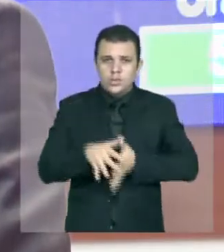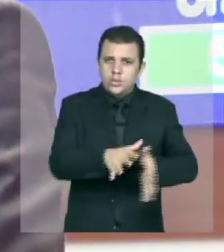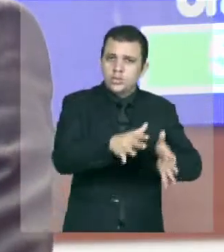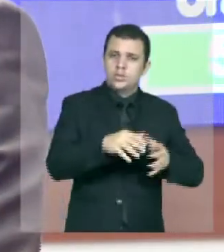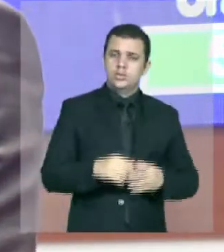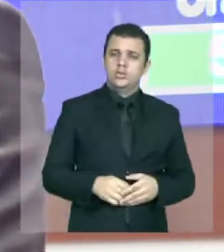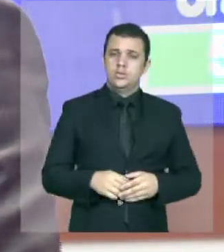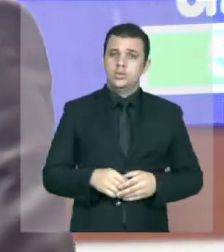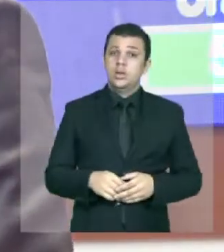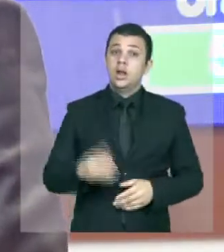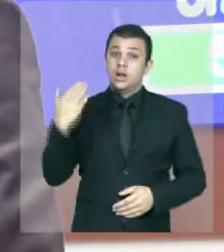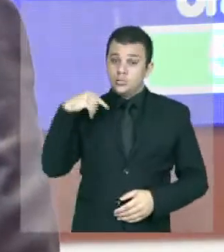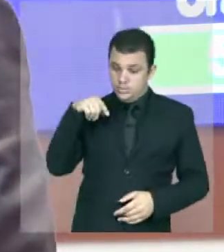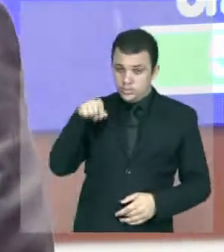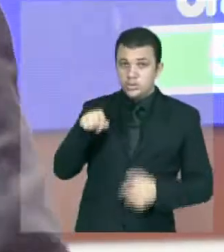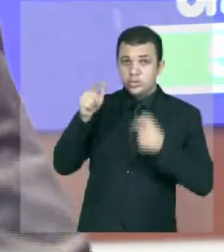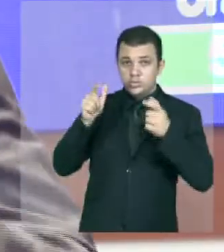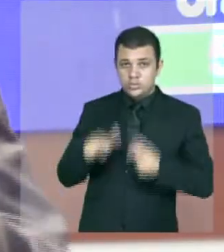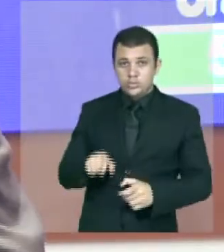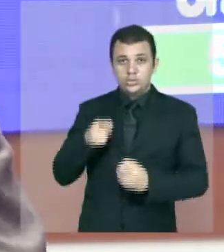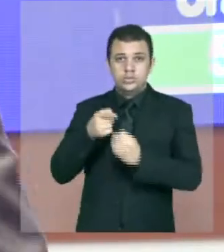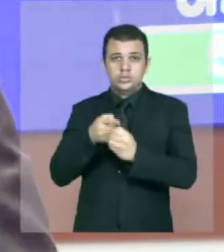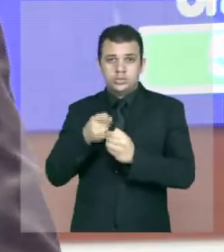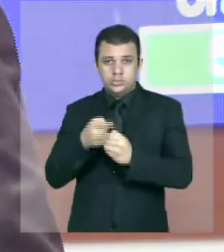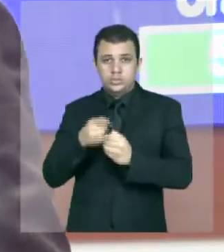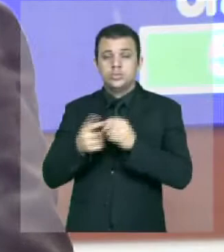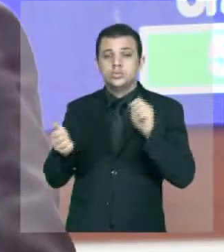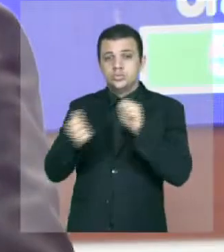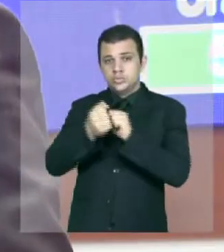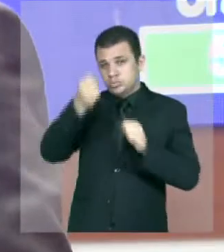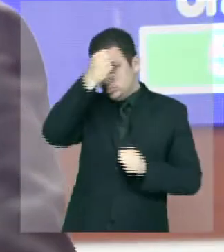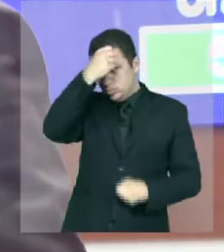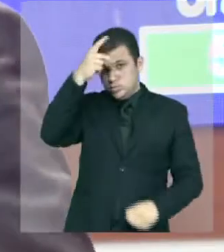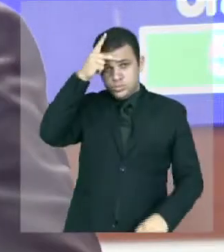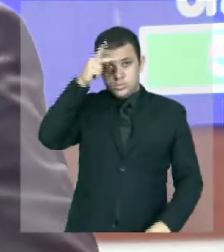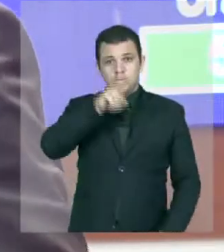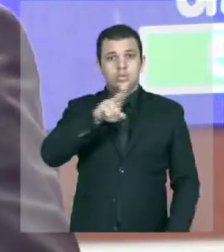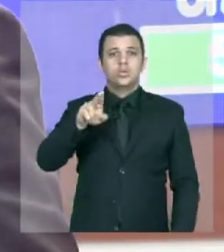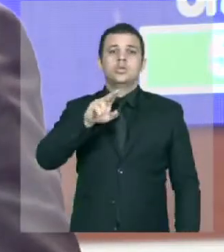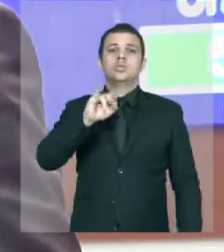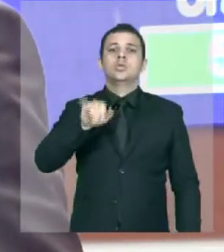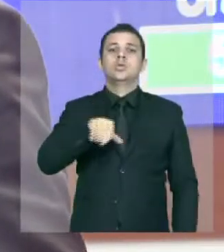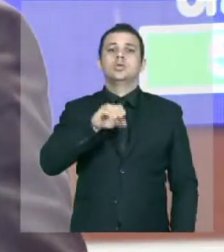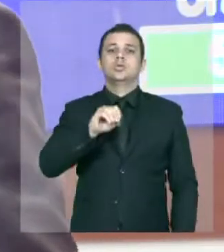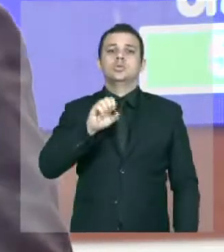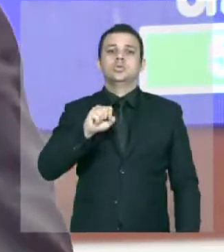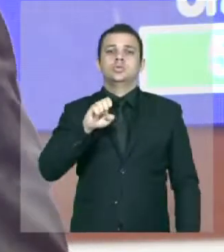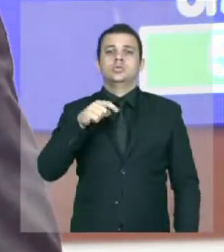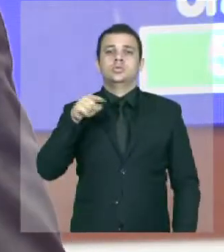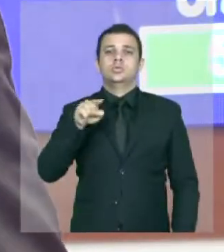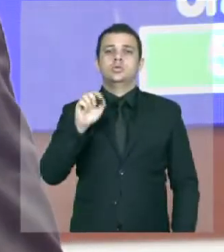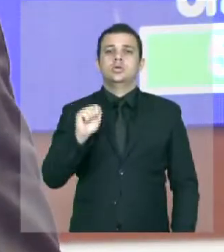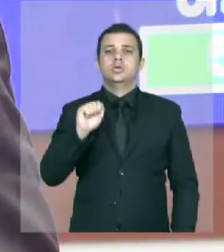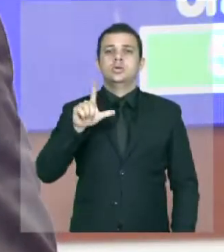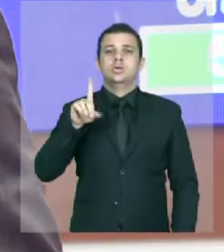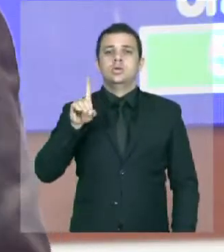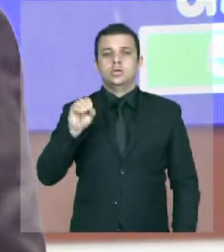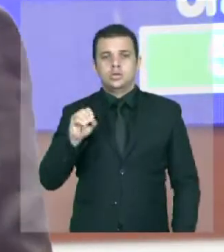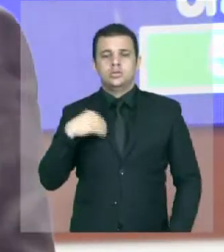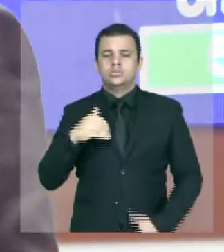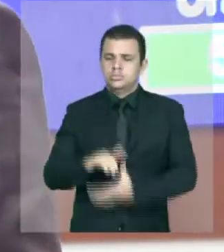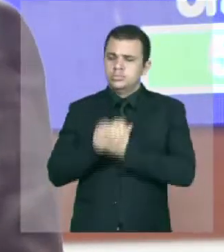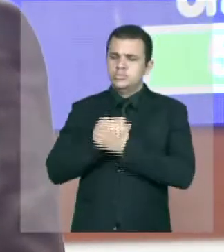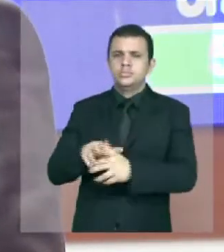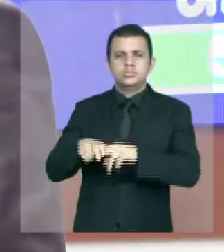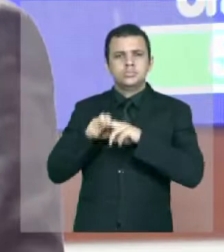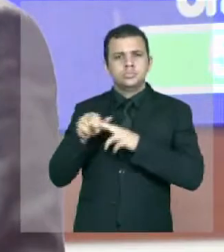lá em São João do Paraíso, junto com o prefeito Zé Aldo, que eu quero cumprimentar pela sua aquiescência dessa importante